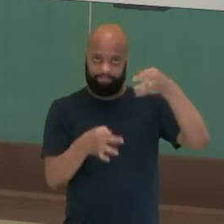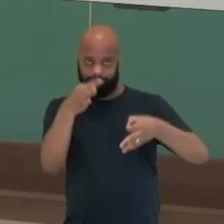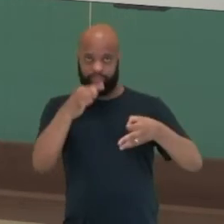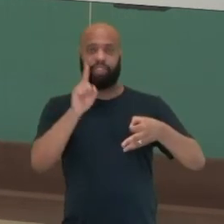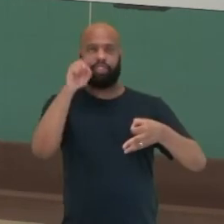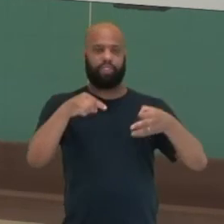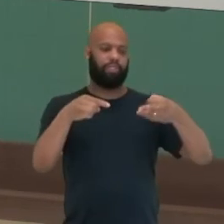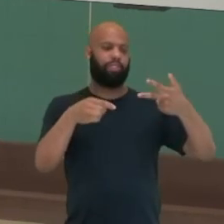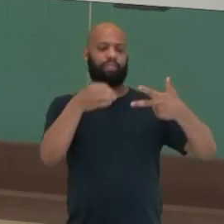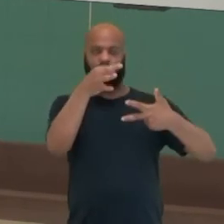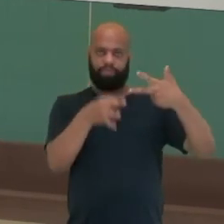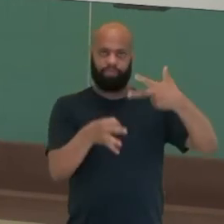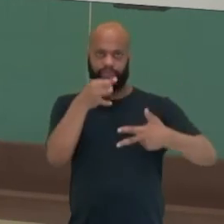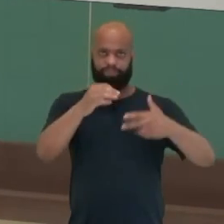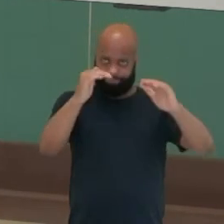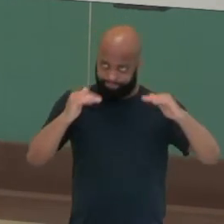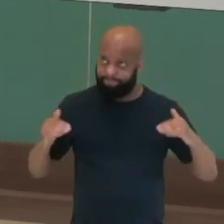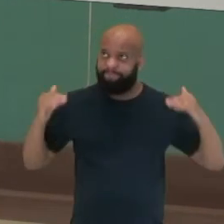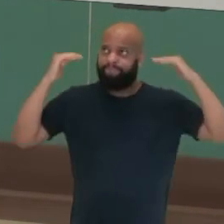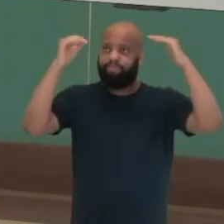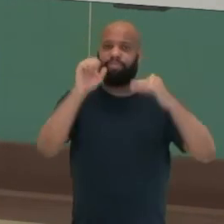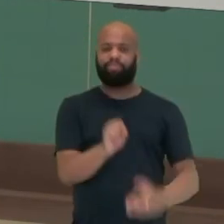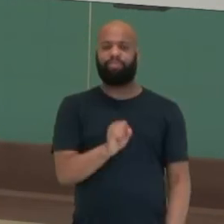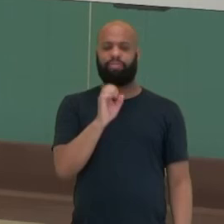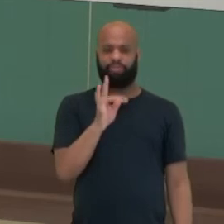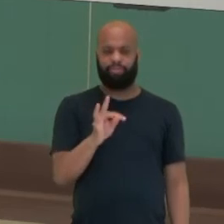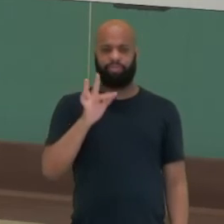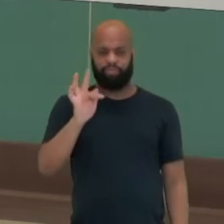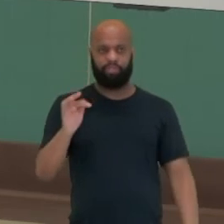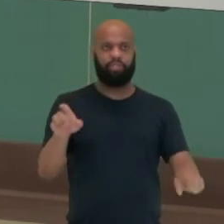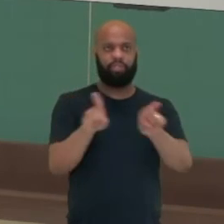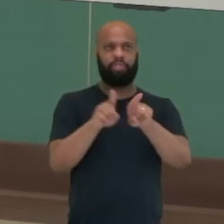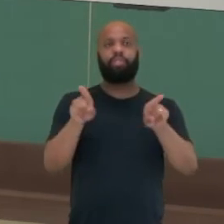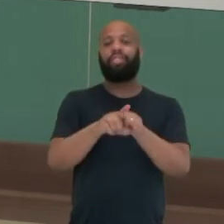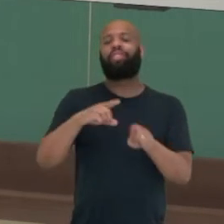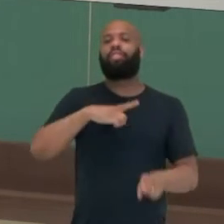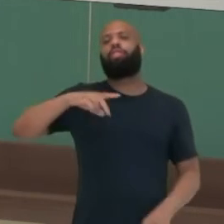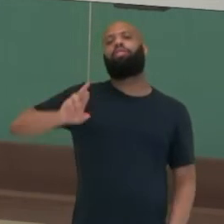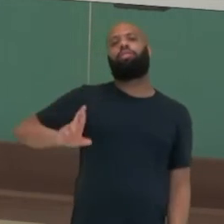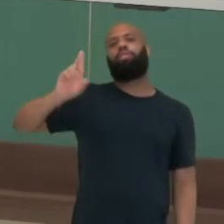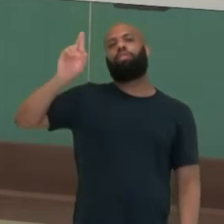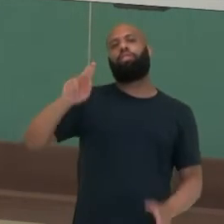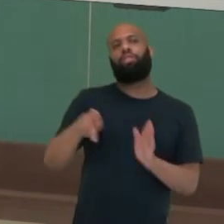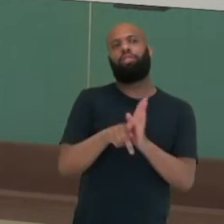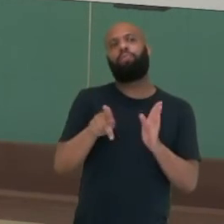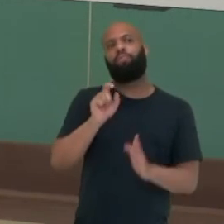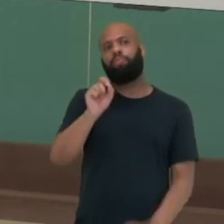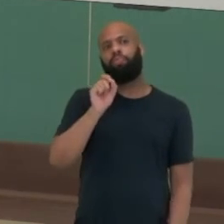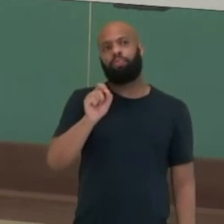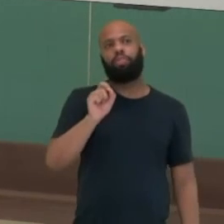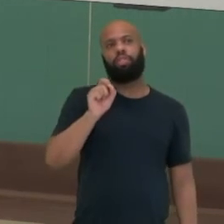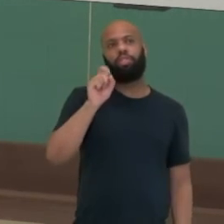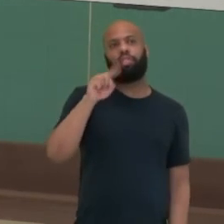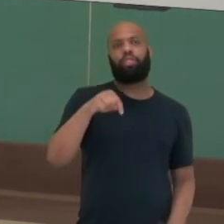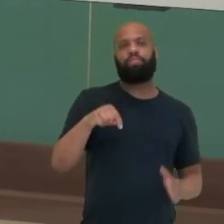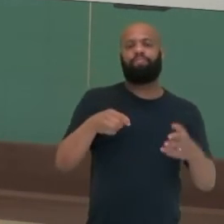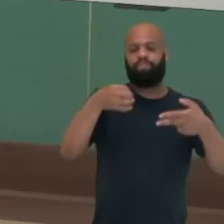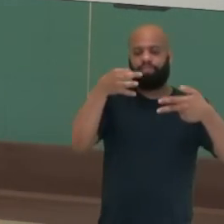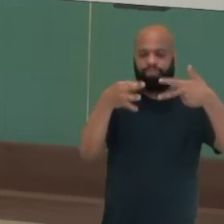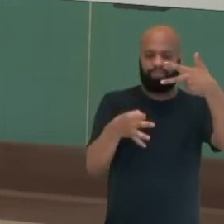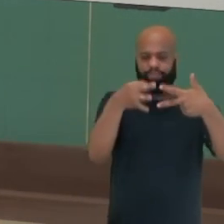nós temos o Supremo Tribunal Federal, mas temos também representantes do Poder